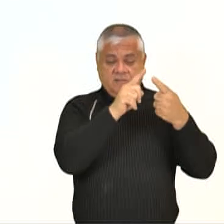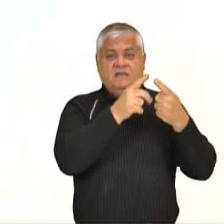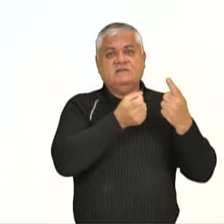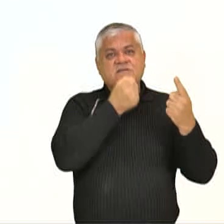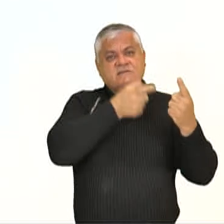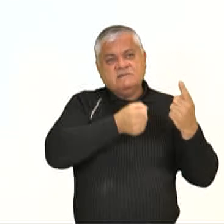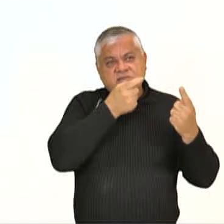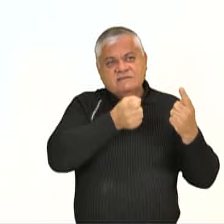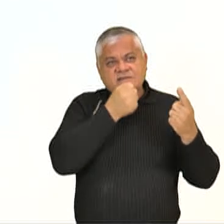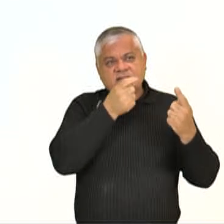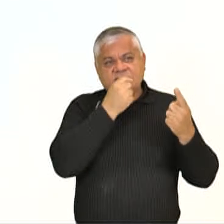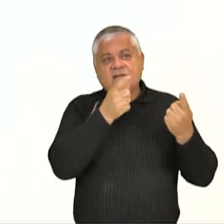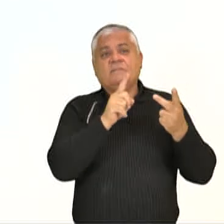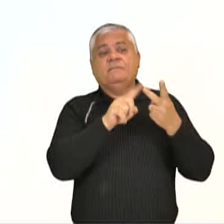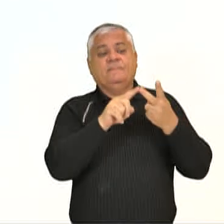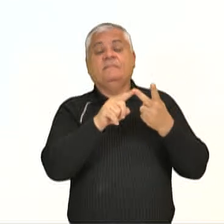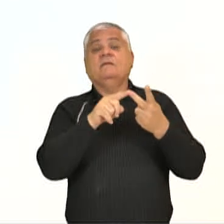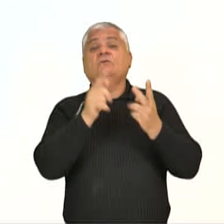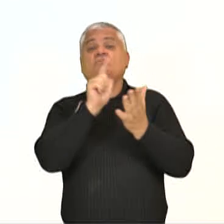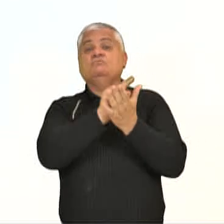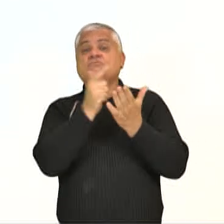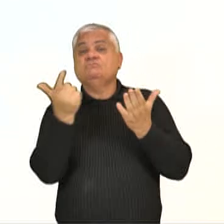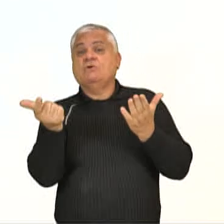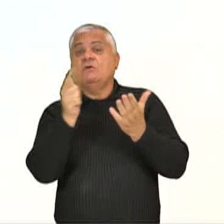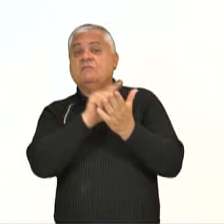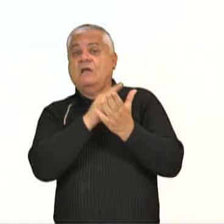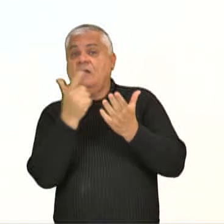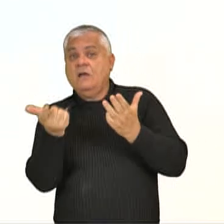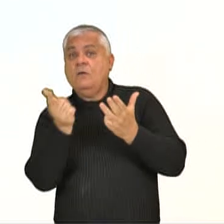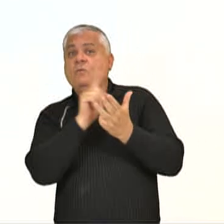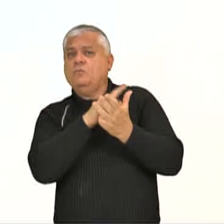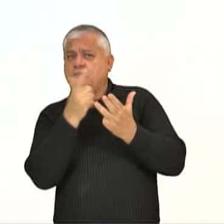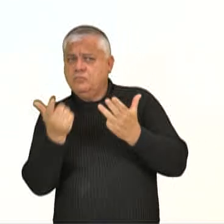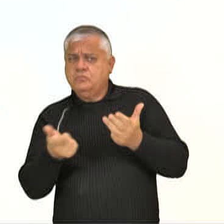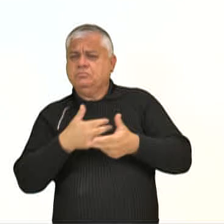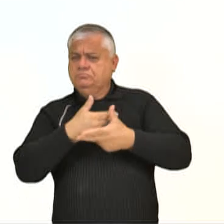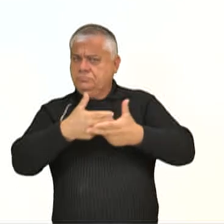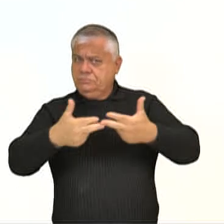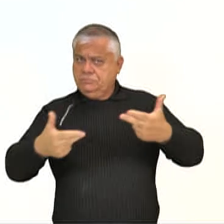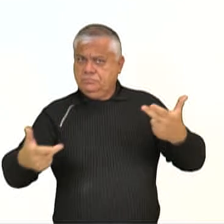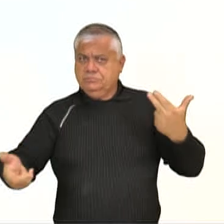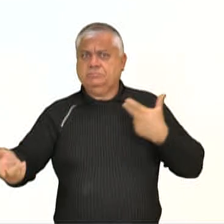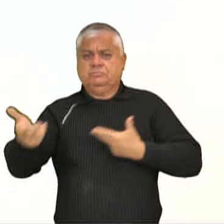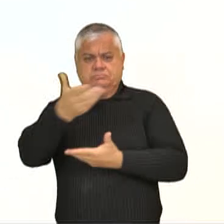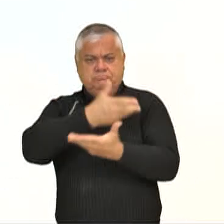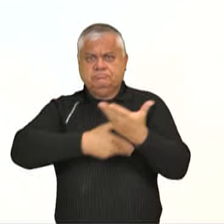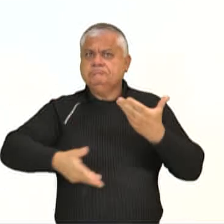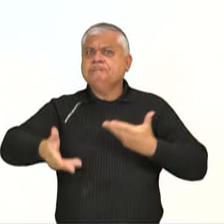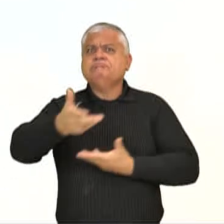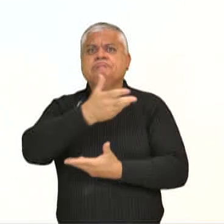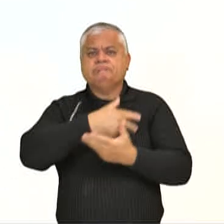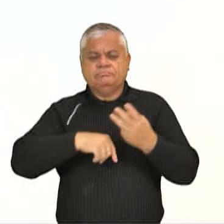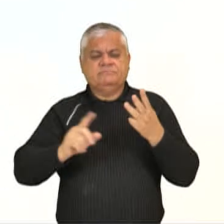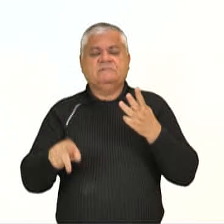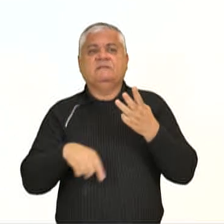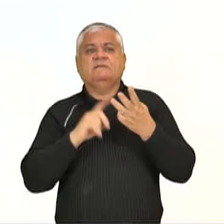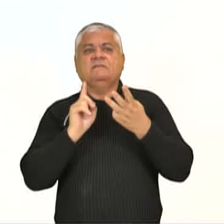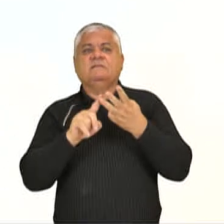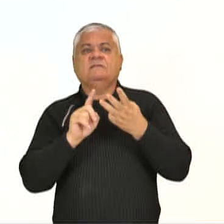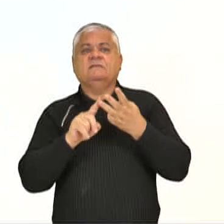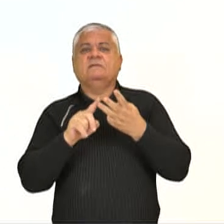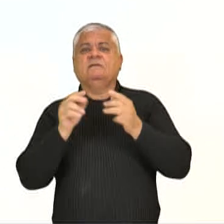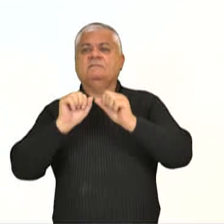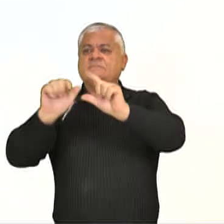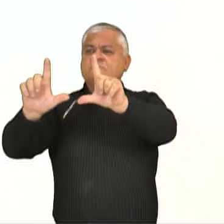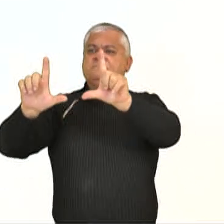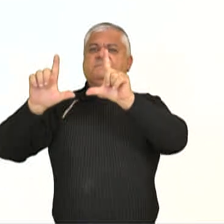né? Ao centro nós temos uma porção de jornais que circulam impressos ainda, né? E à